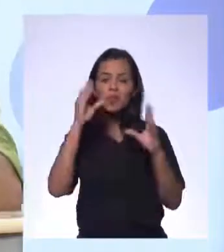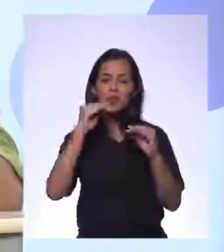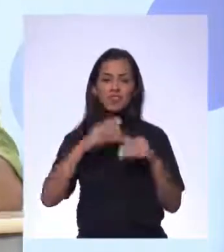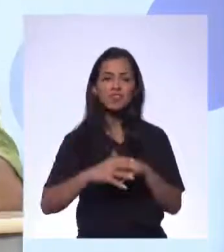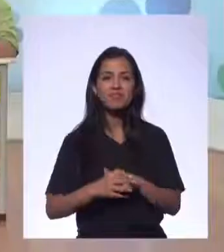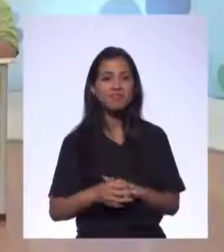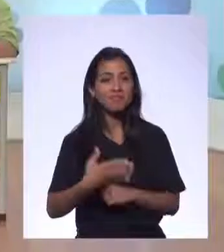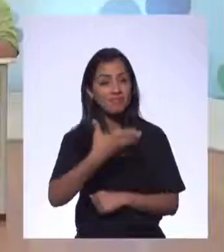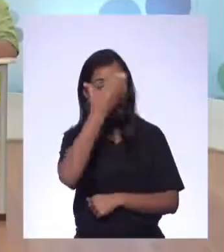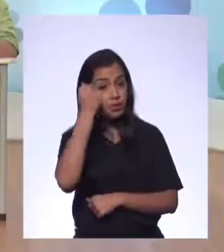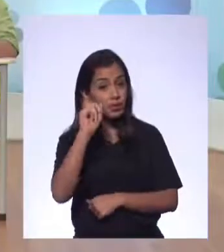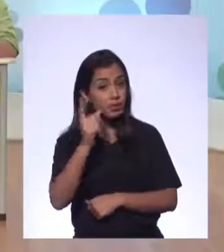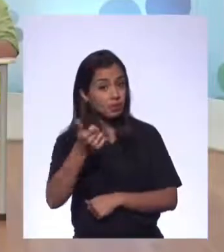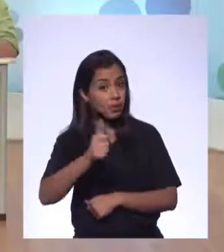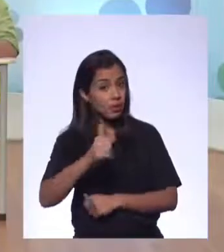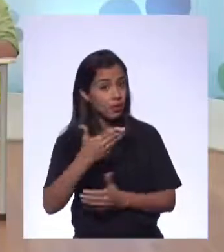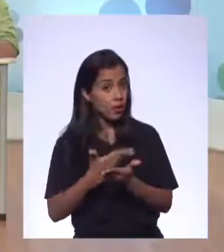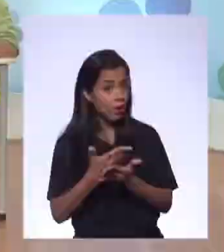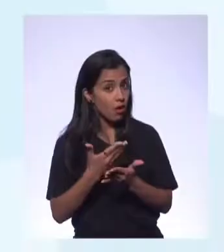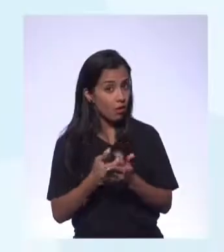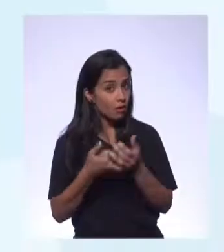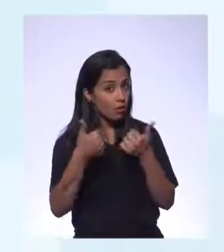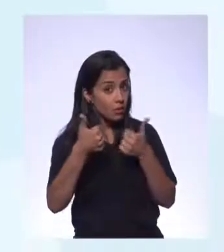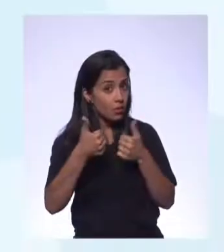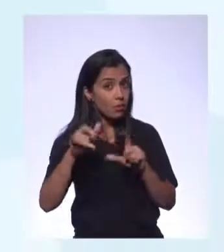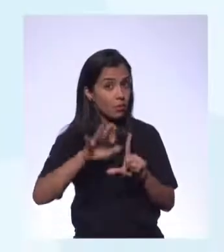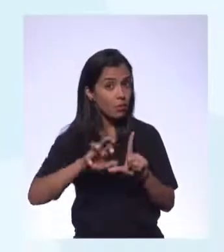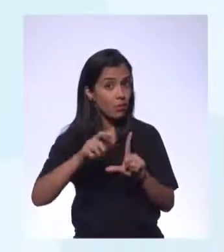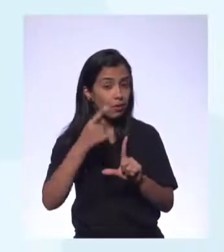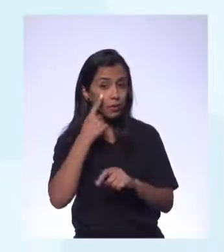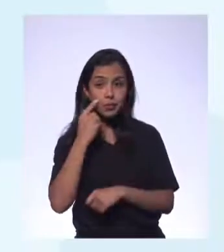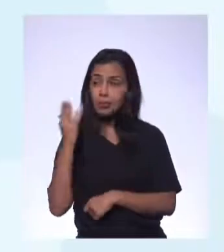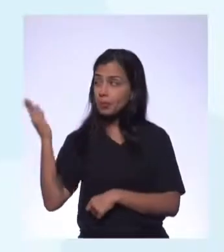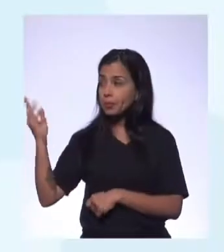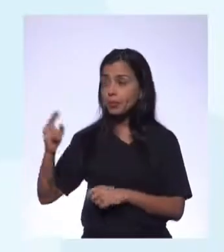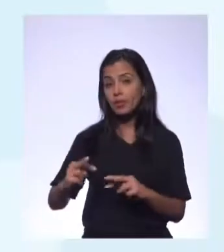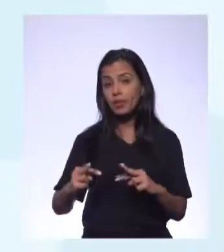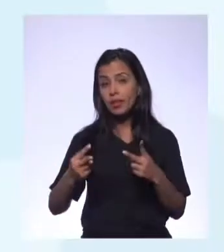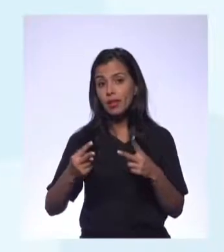noite. Não esqueçam de avaliar a nossa aula aí através do QR Code e também do